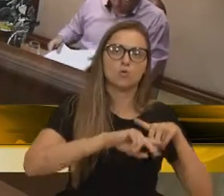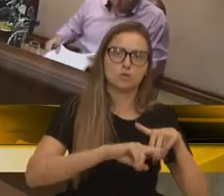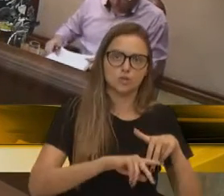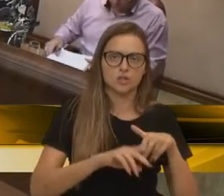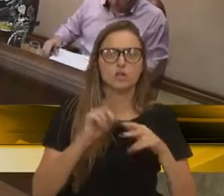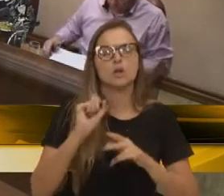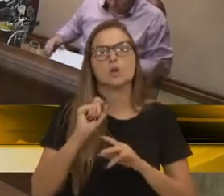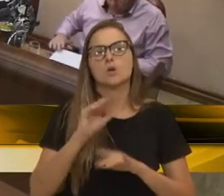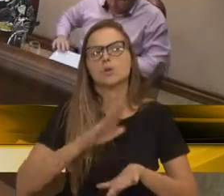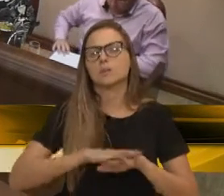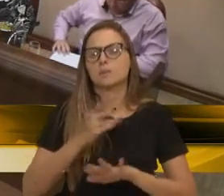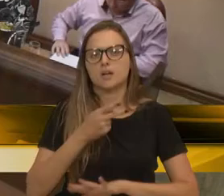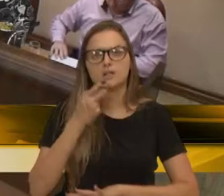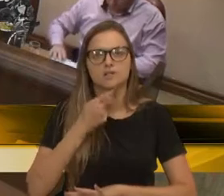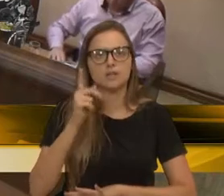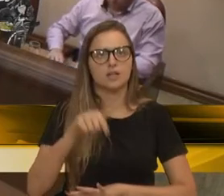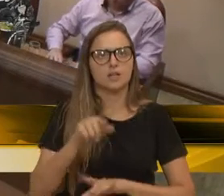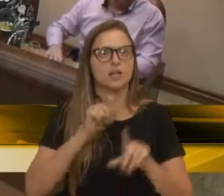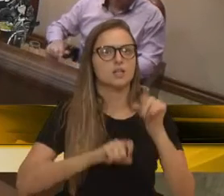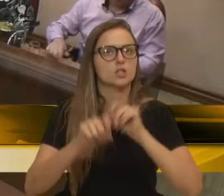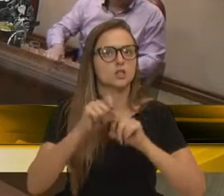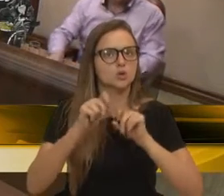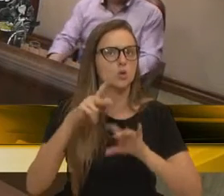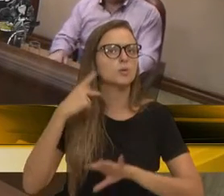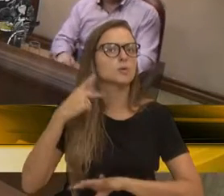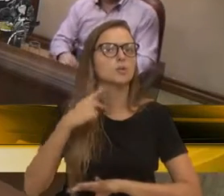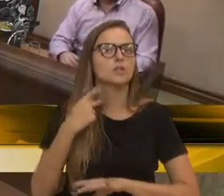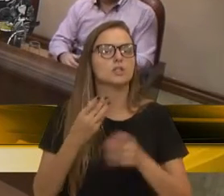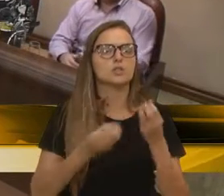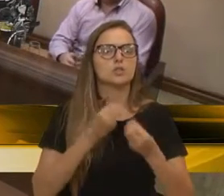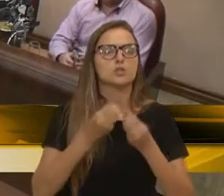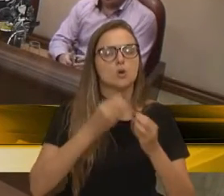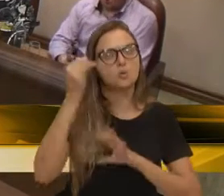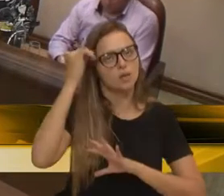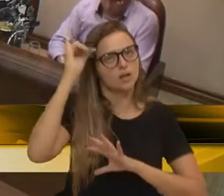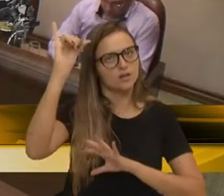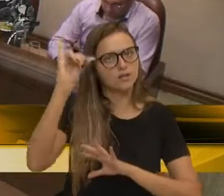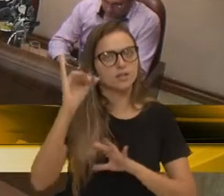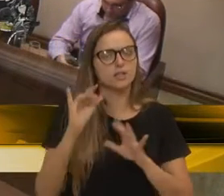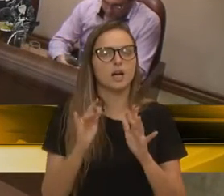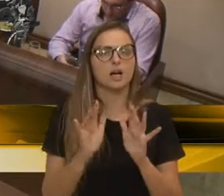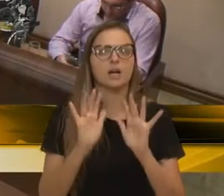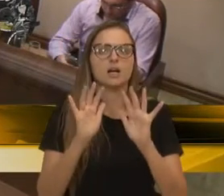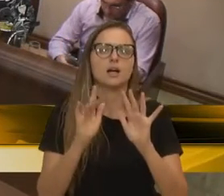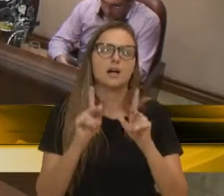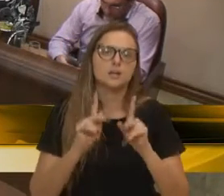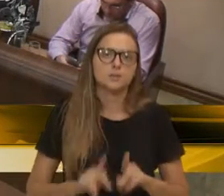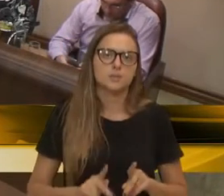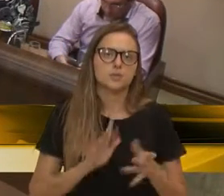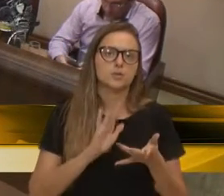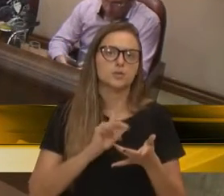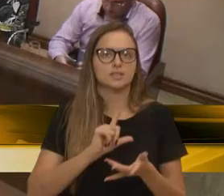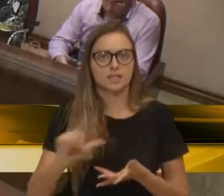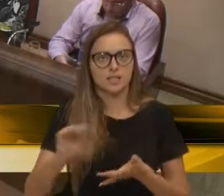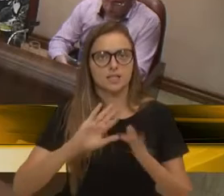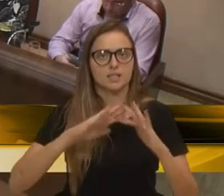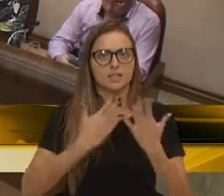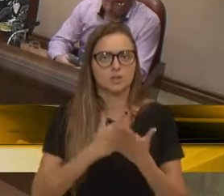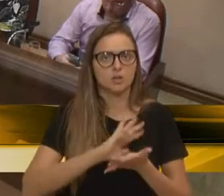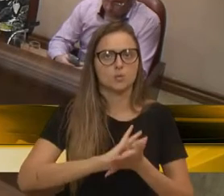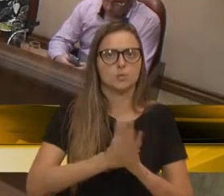polêmica dispõe sobre políticas de prevenção à invasão originada por preconceito discriminação